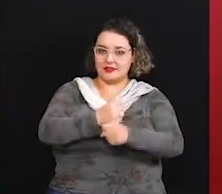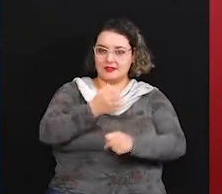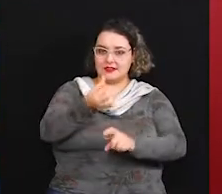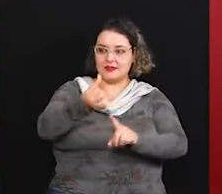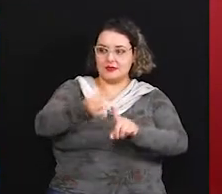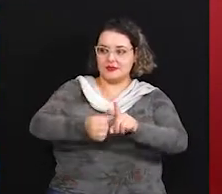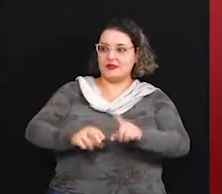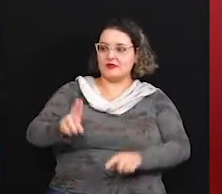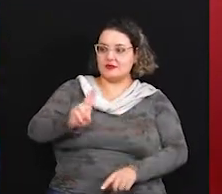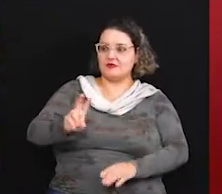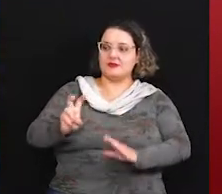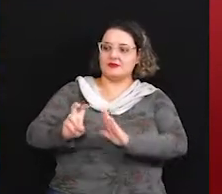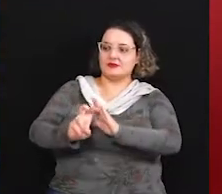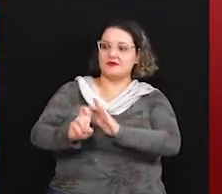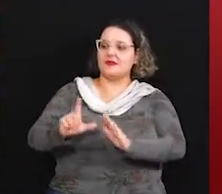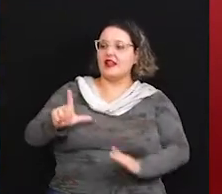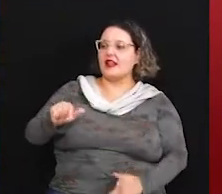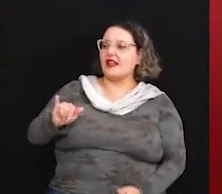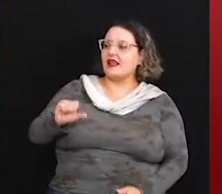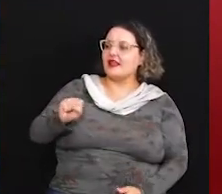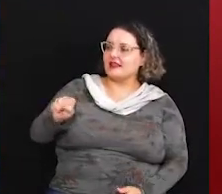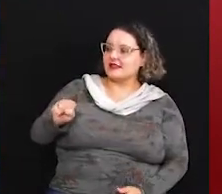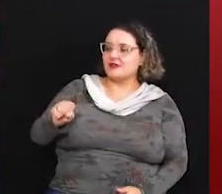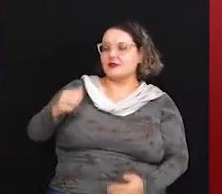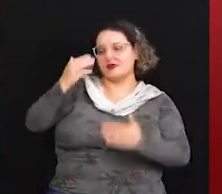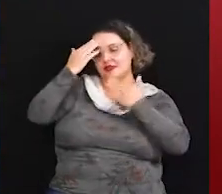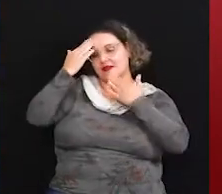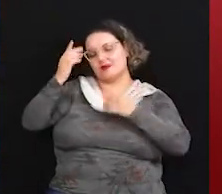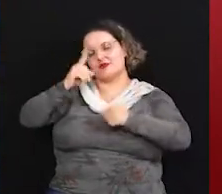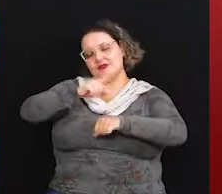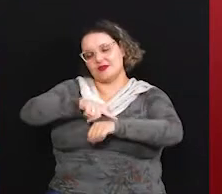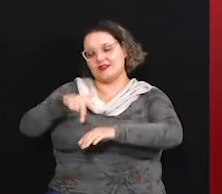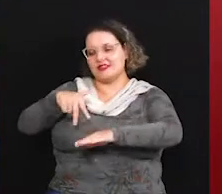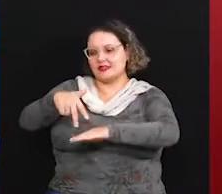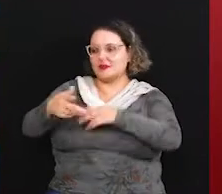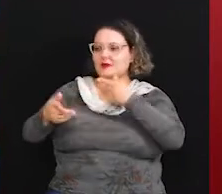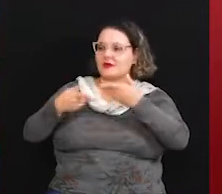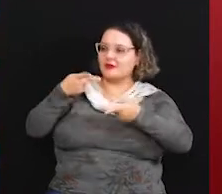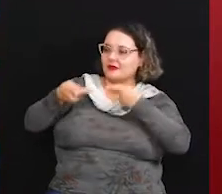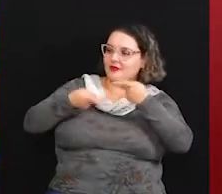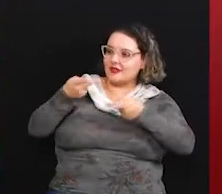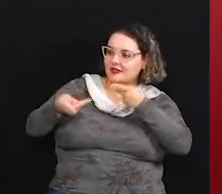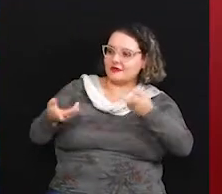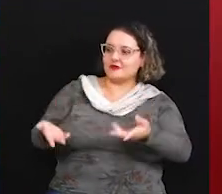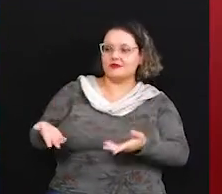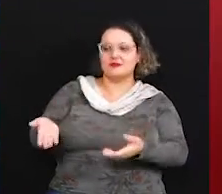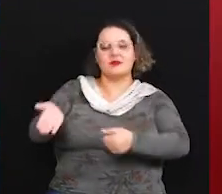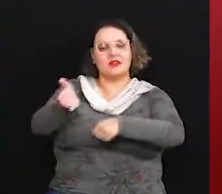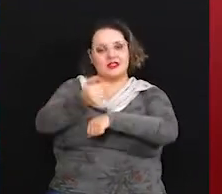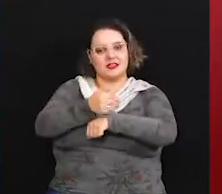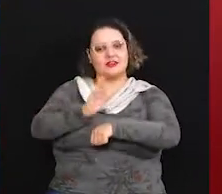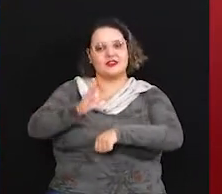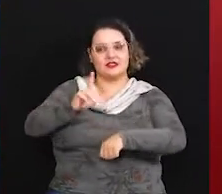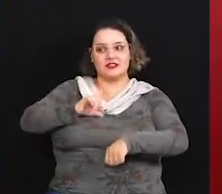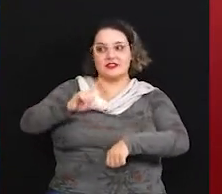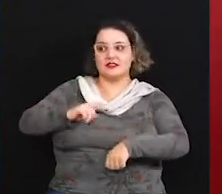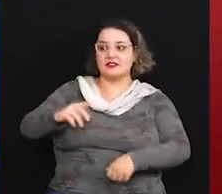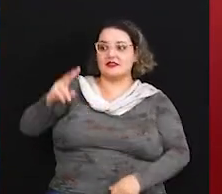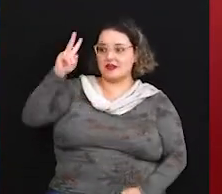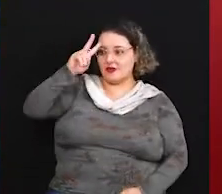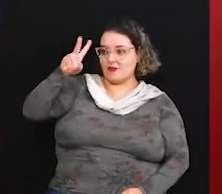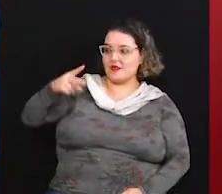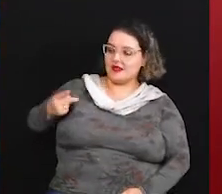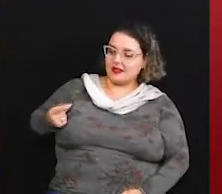da creche Menino Jesus de Praga. Laíse, obrigada pelo seu tempo. E a gente estava ali conversando antes e você já tem uma